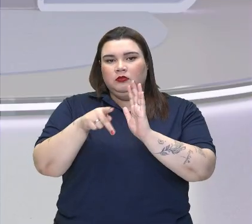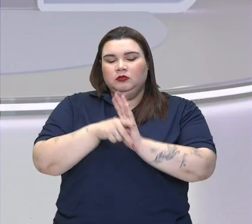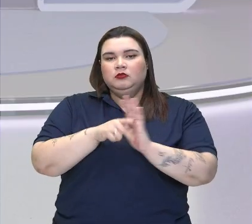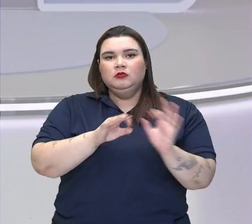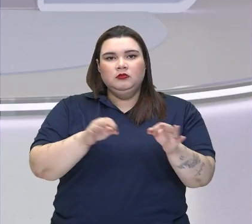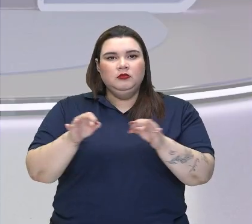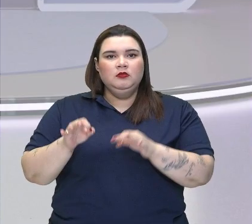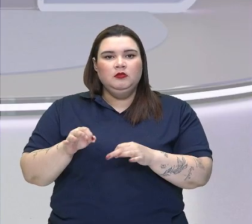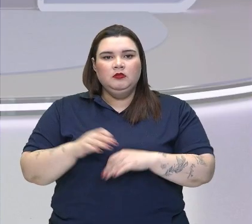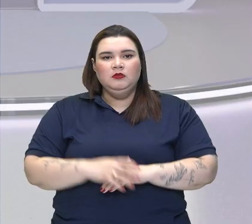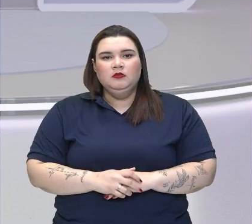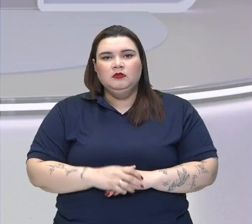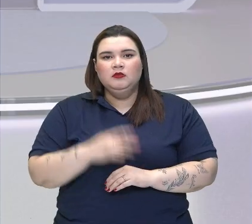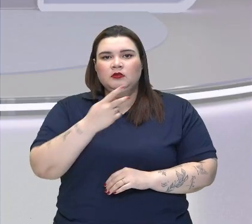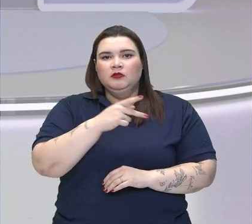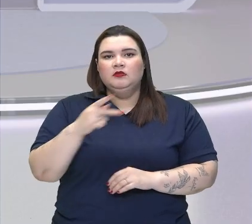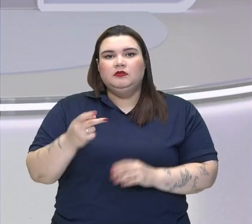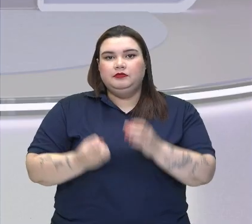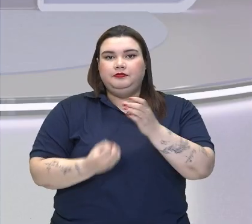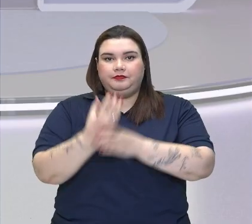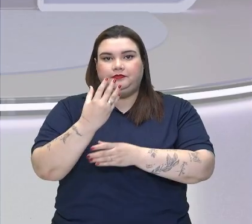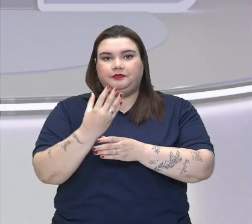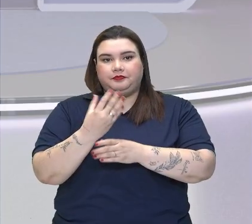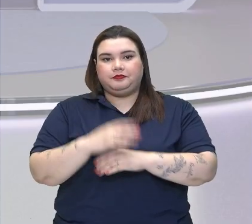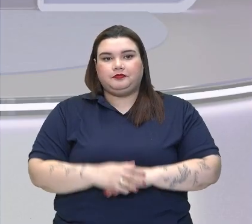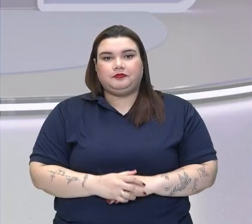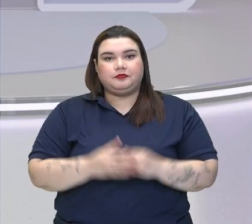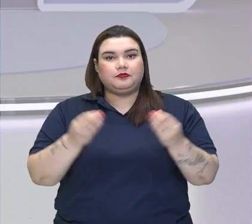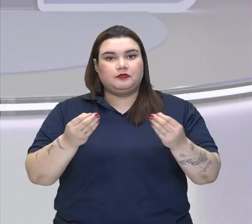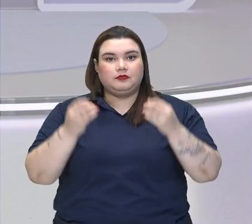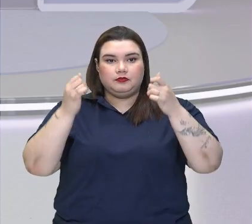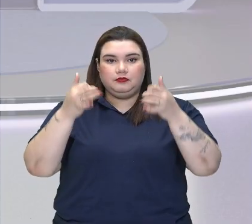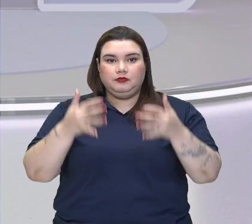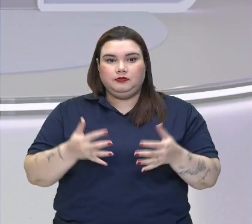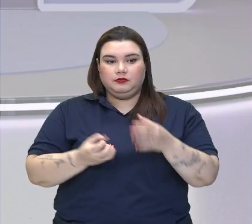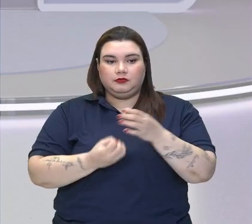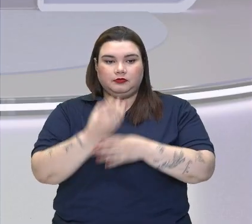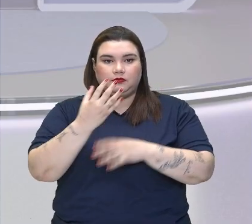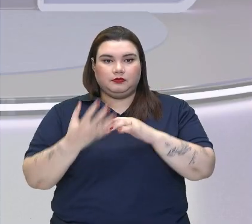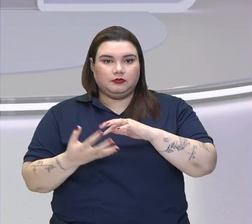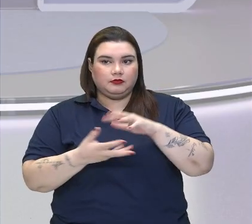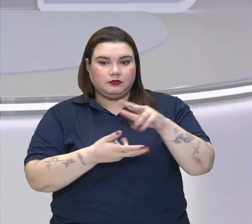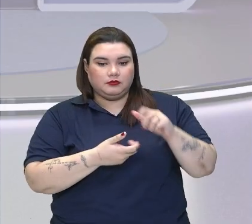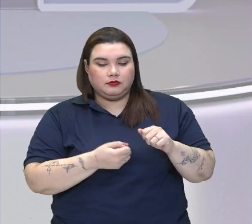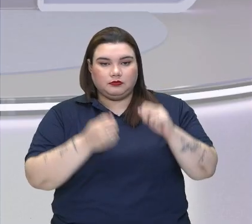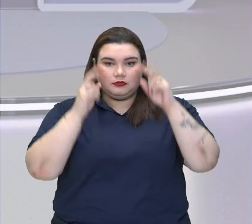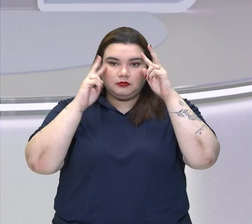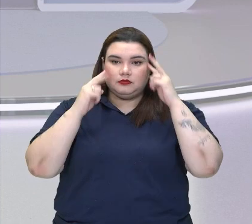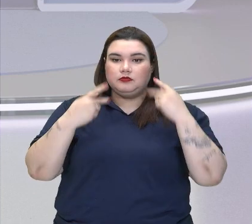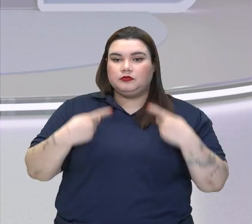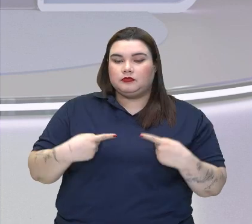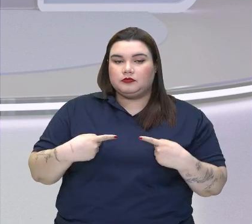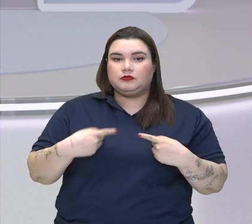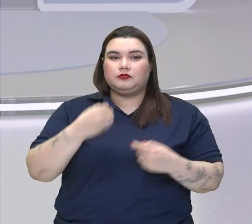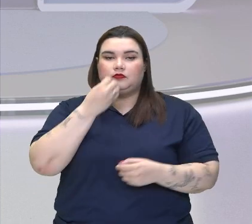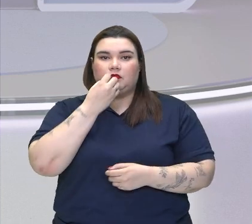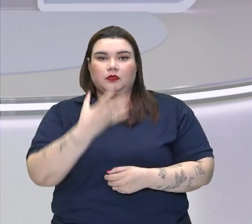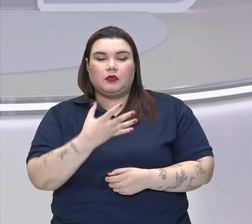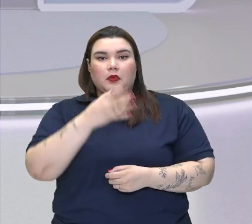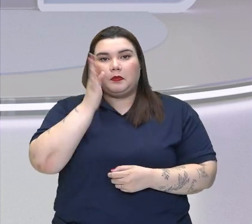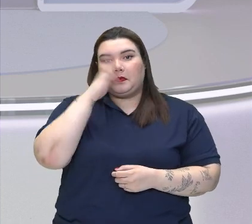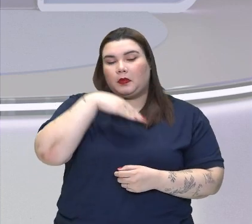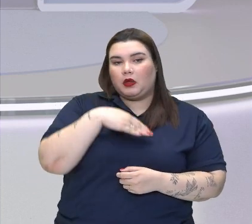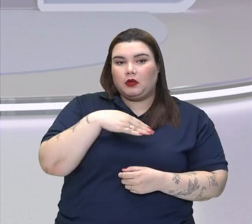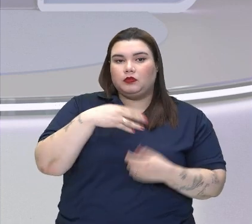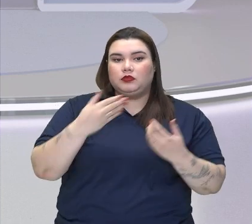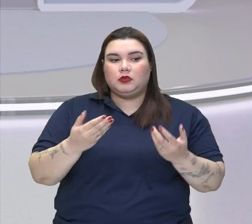né? Seus mitos de origem, para explicar a origem do mundo, a origem do ser humano, a origem do bem e do mal, né?